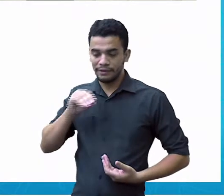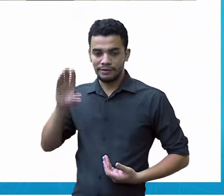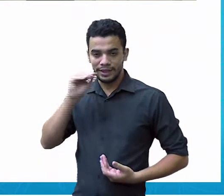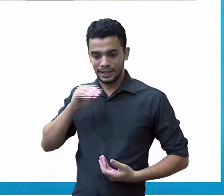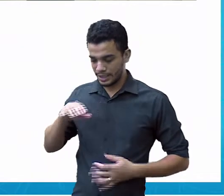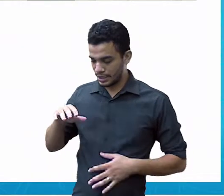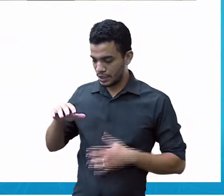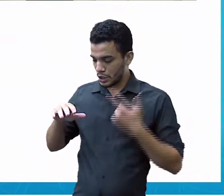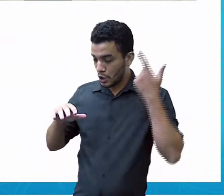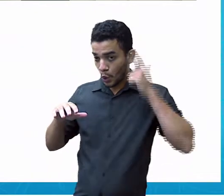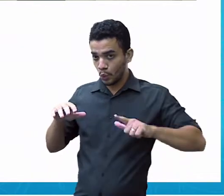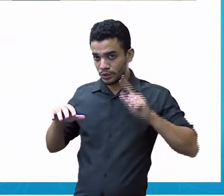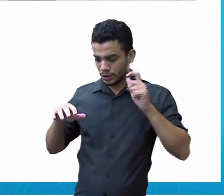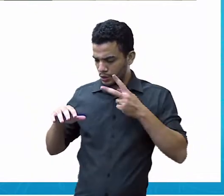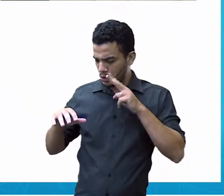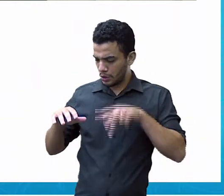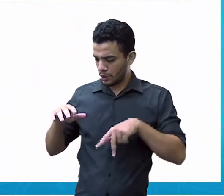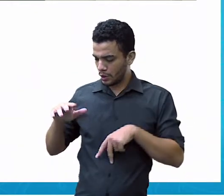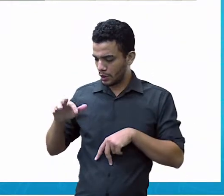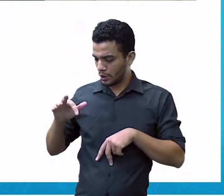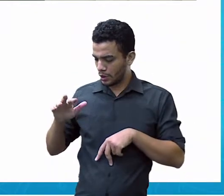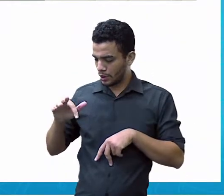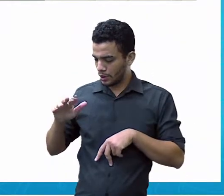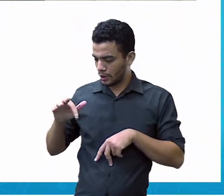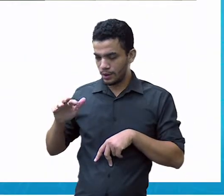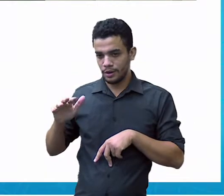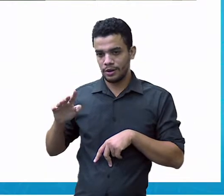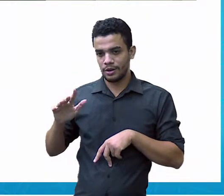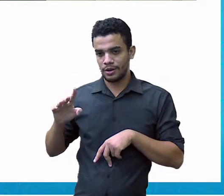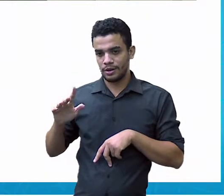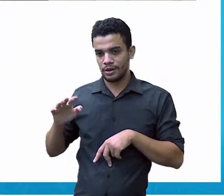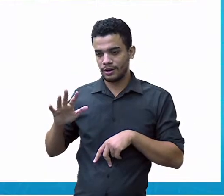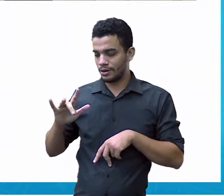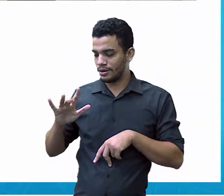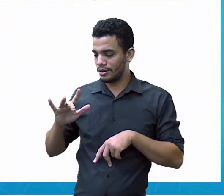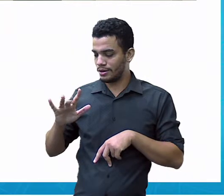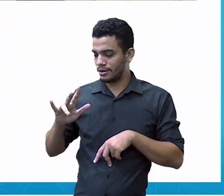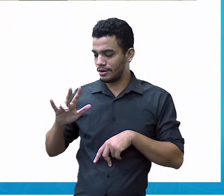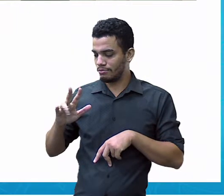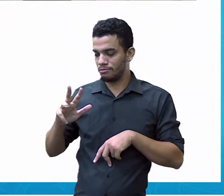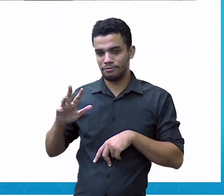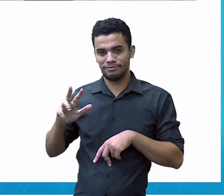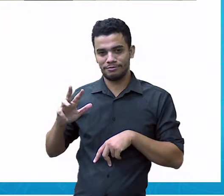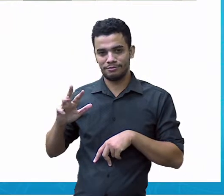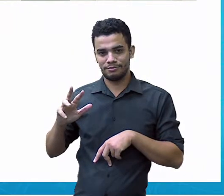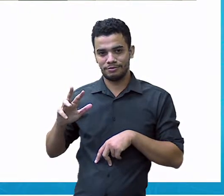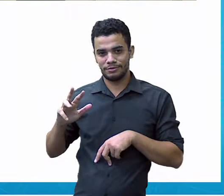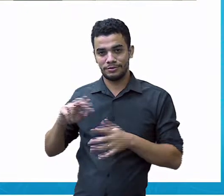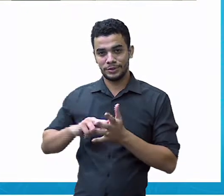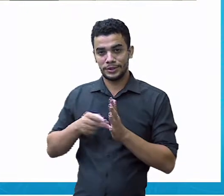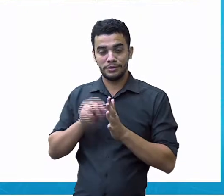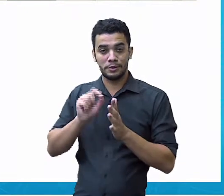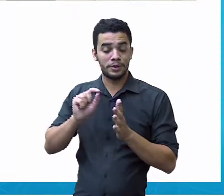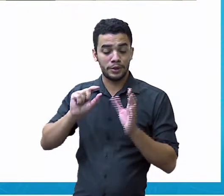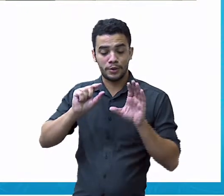e tantas outras que nós mesmos podemos